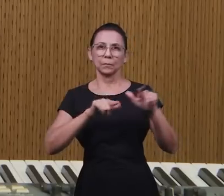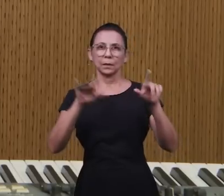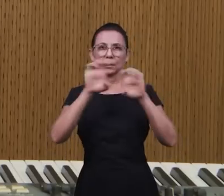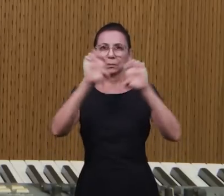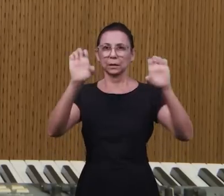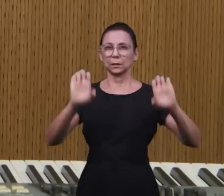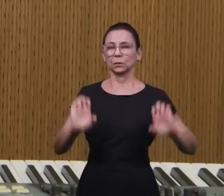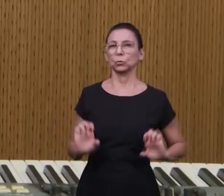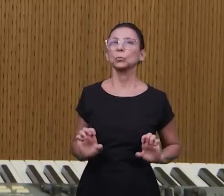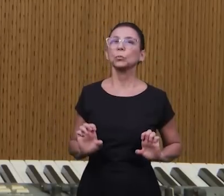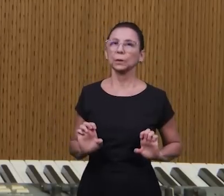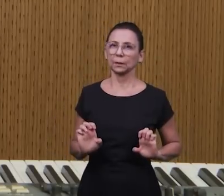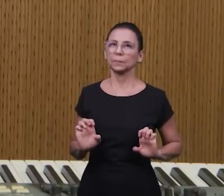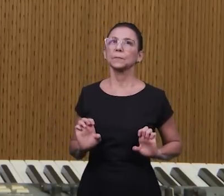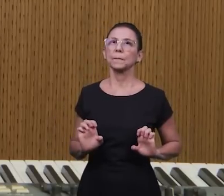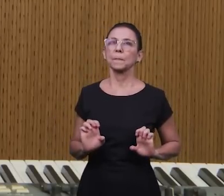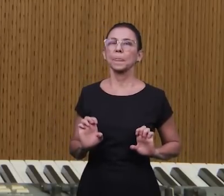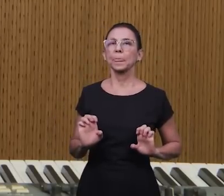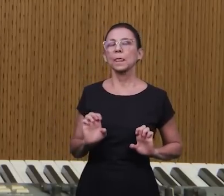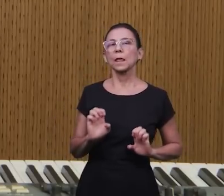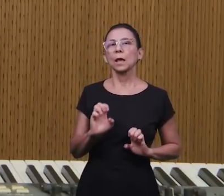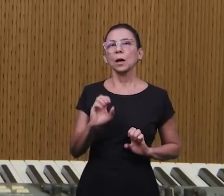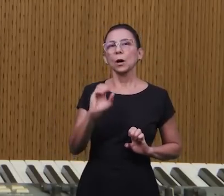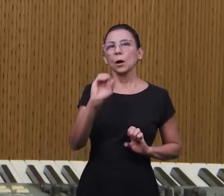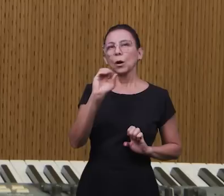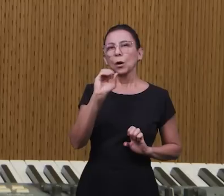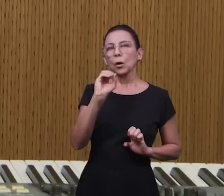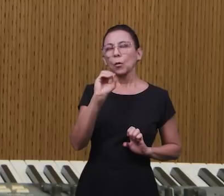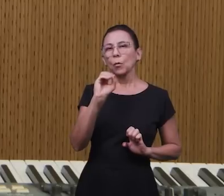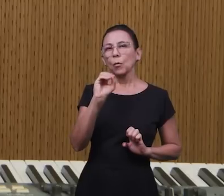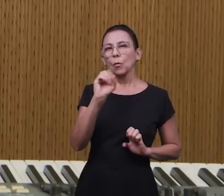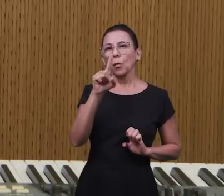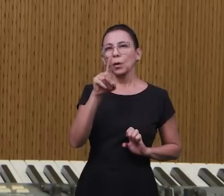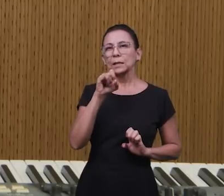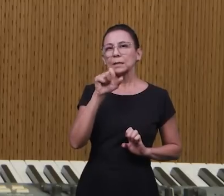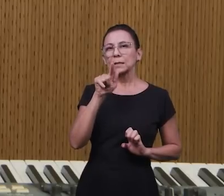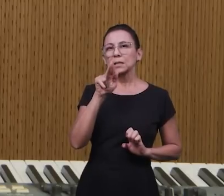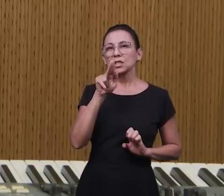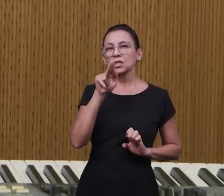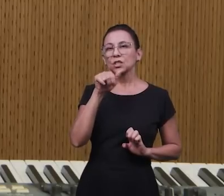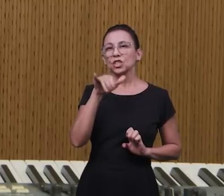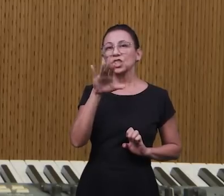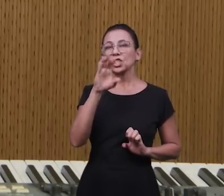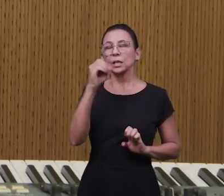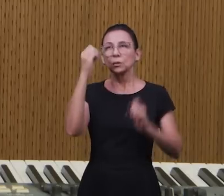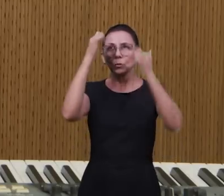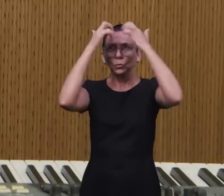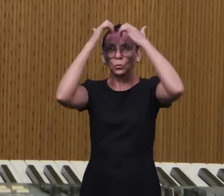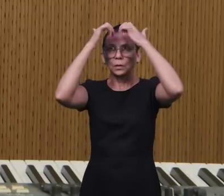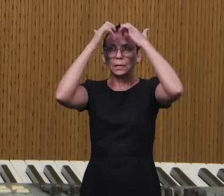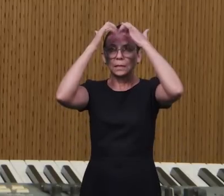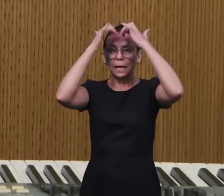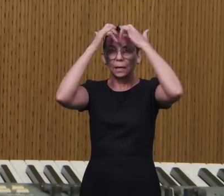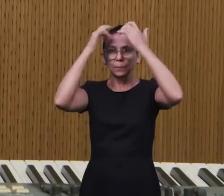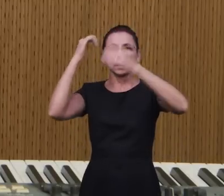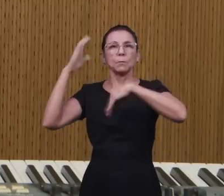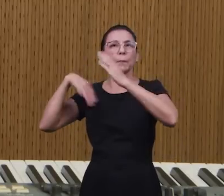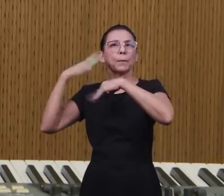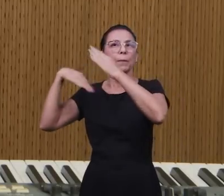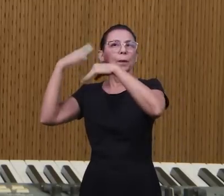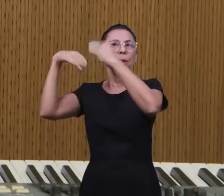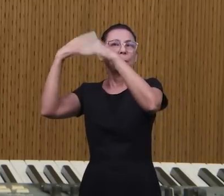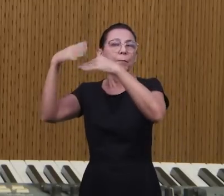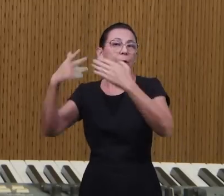intensa, a oxigenação no nosso cérebro também se torna mais intensa. E isso pode causar uma leve tonteira. Ou